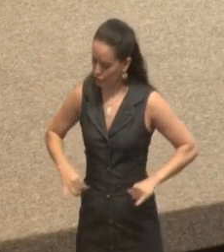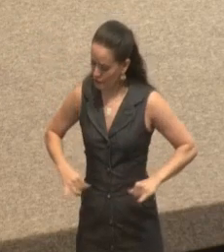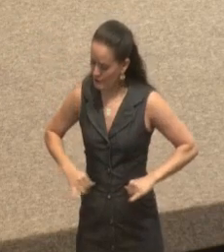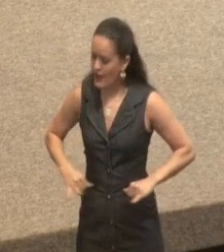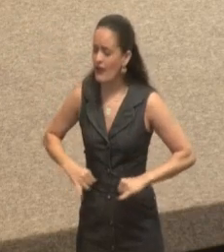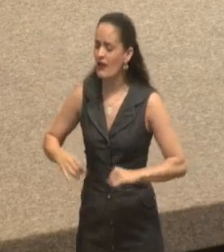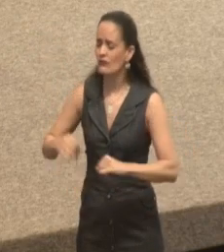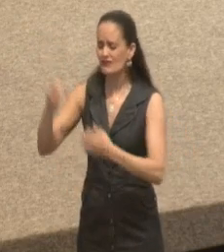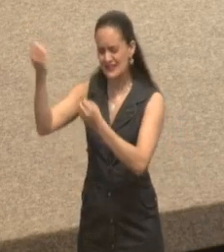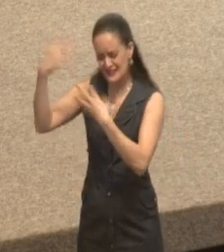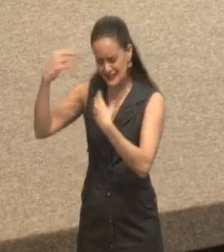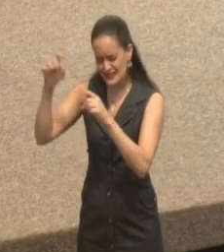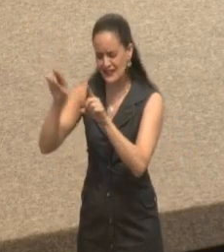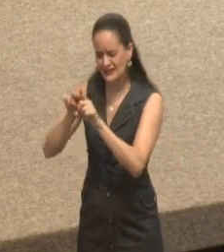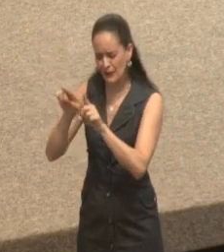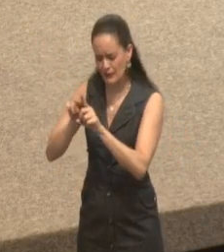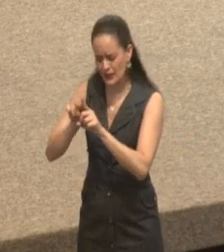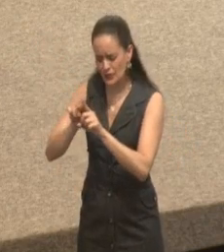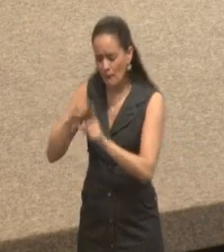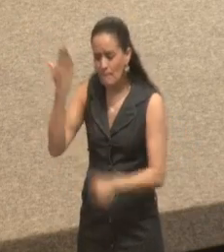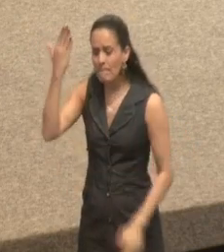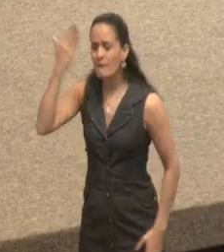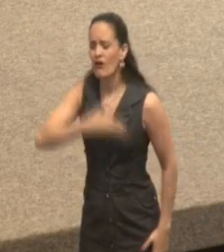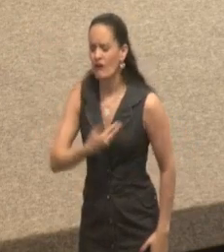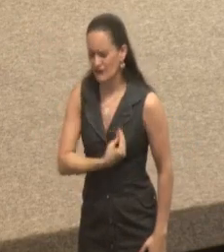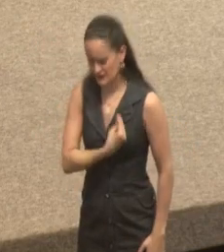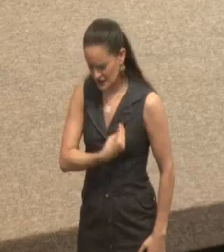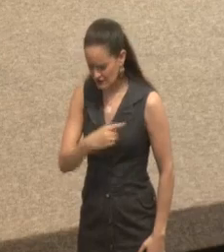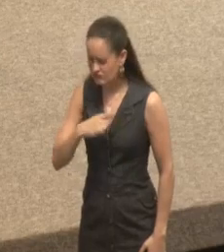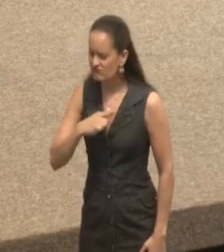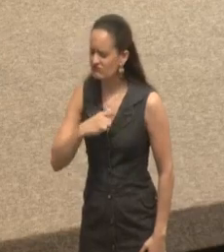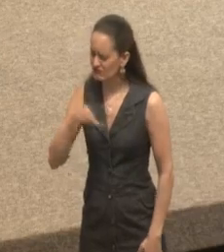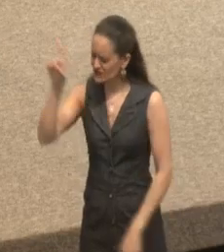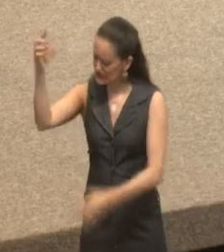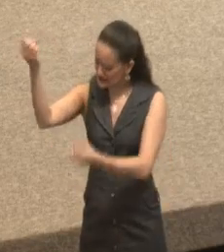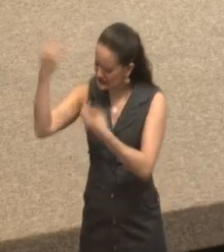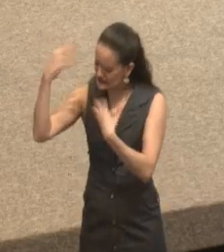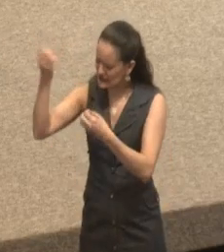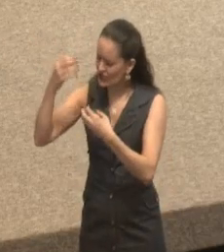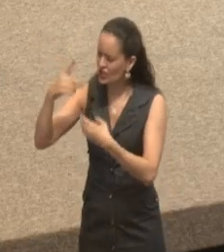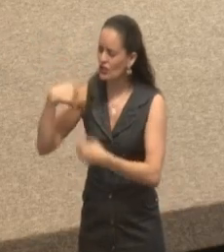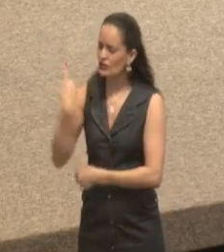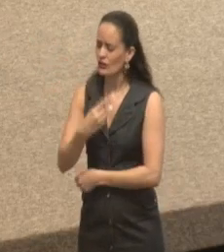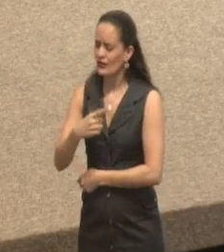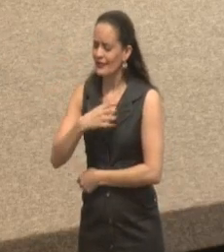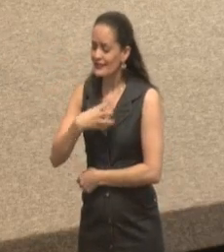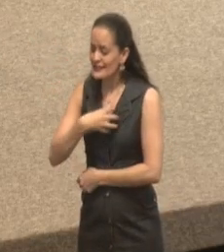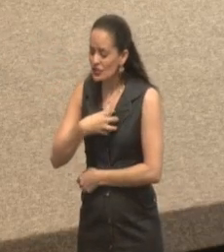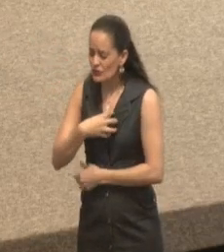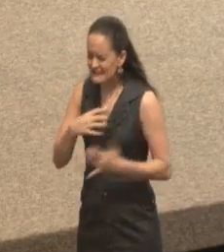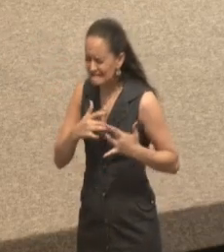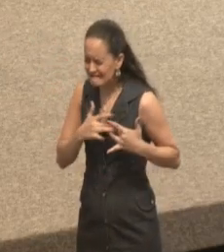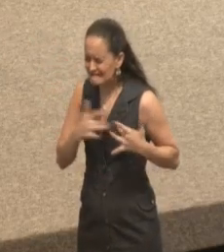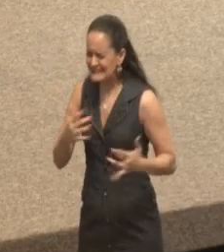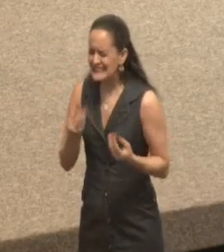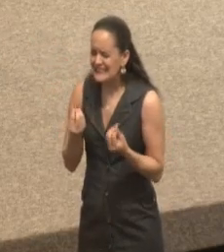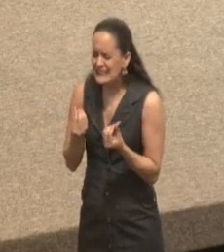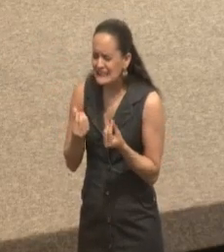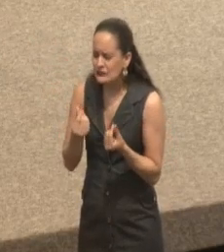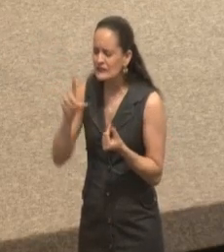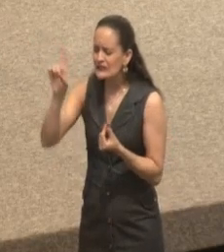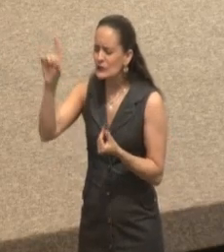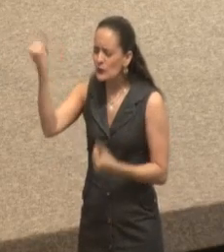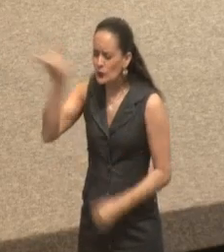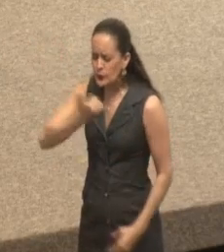ensina através, ó Deus, da provação. Que nós estejamos, ó Deus, sensíveis e atentos ao que o Senhor quer falar